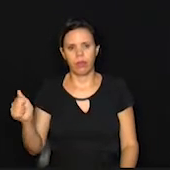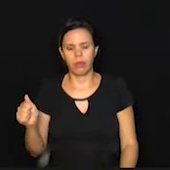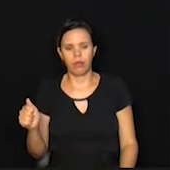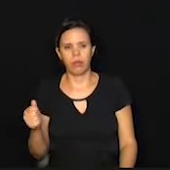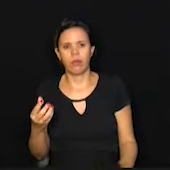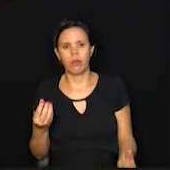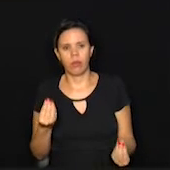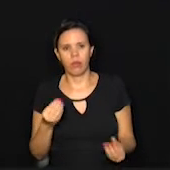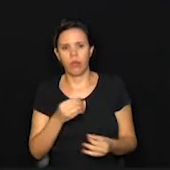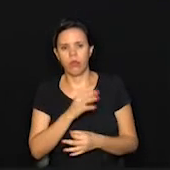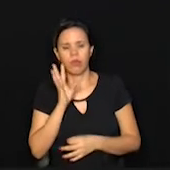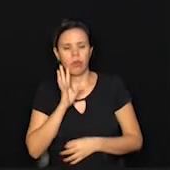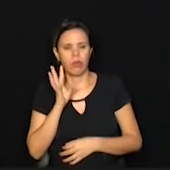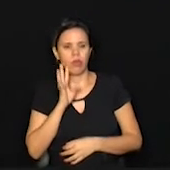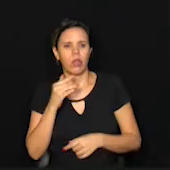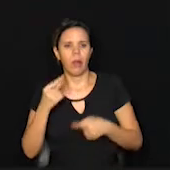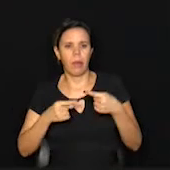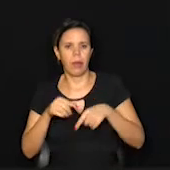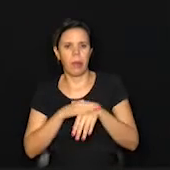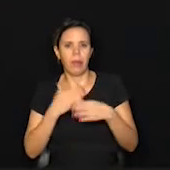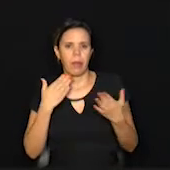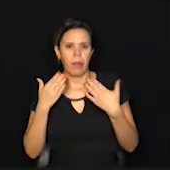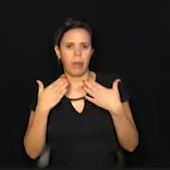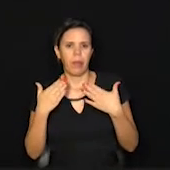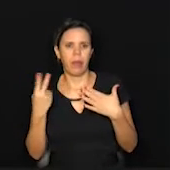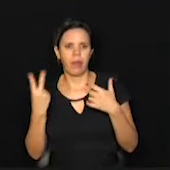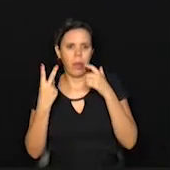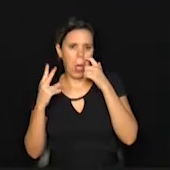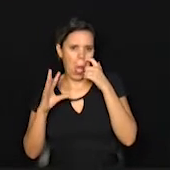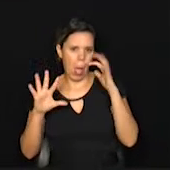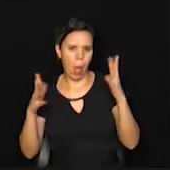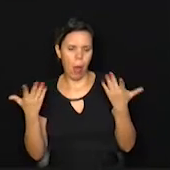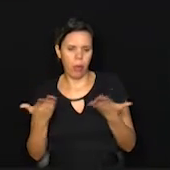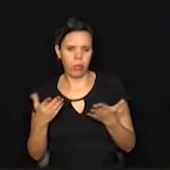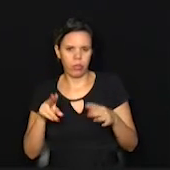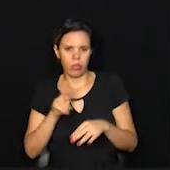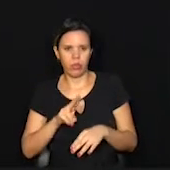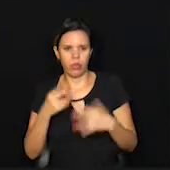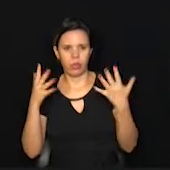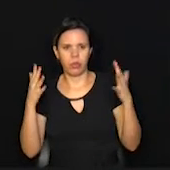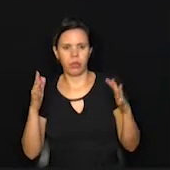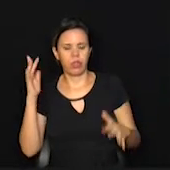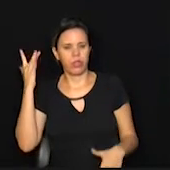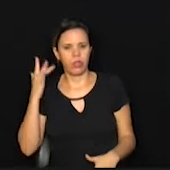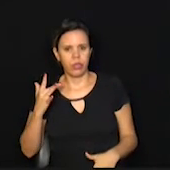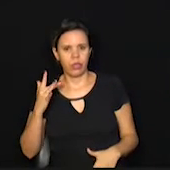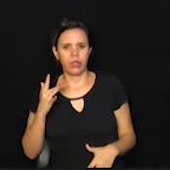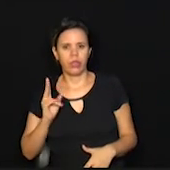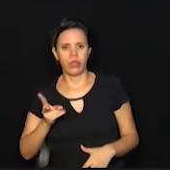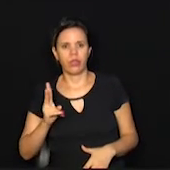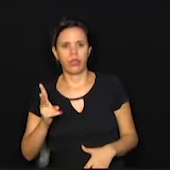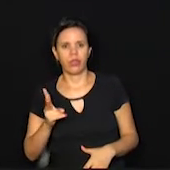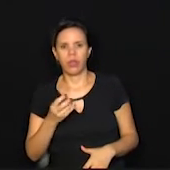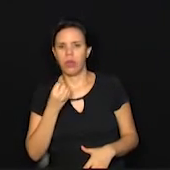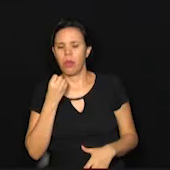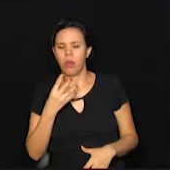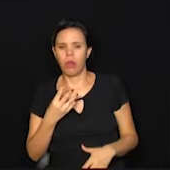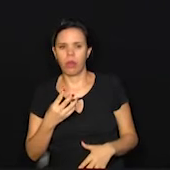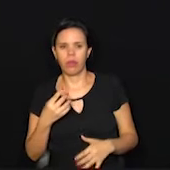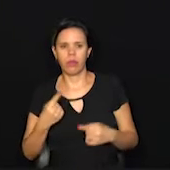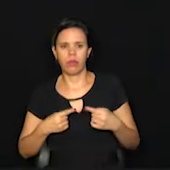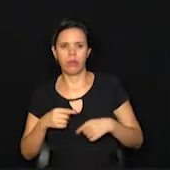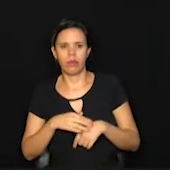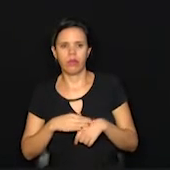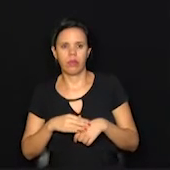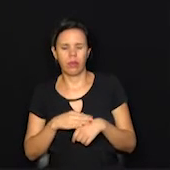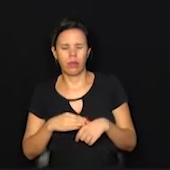muito oportuno o debate é que é válido para hoje parabéns Ltda Calixto sempre com bom demais